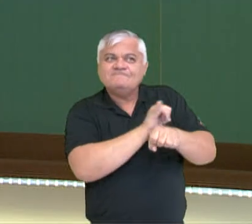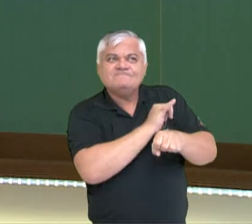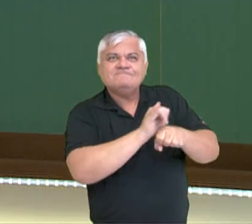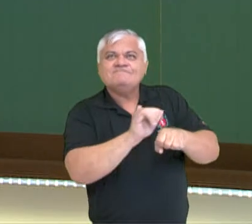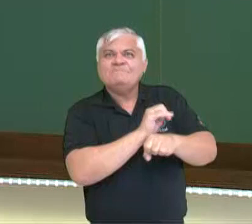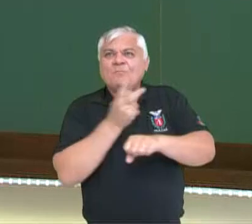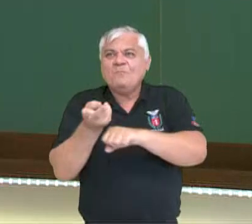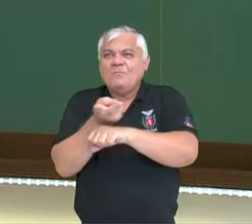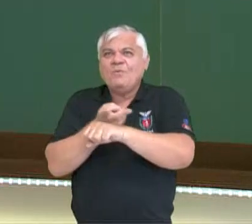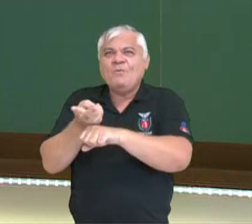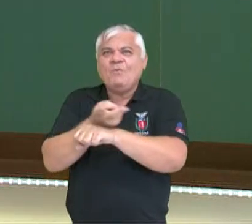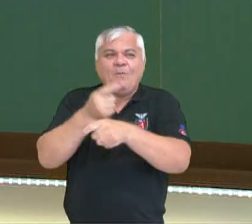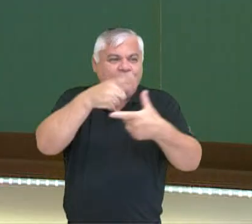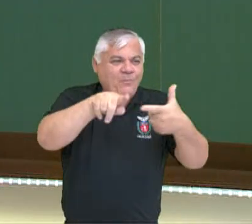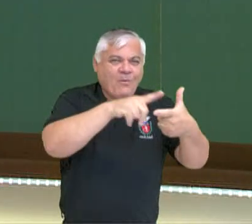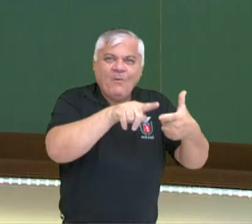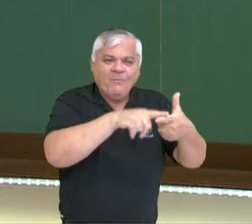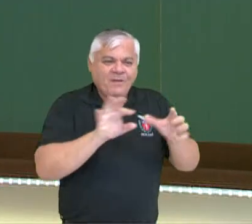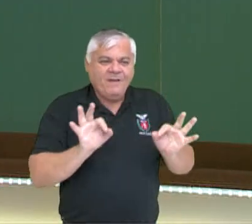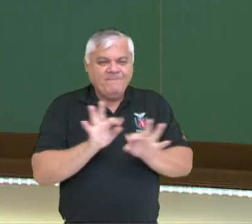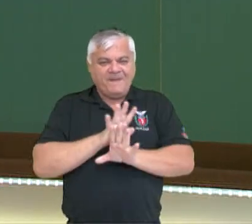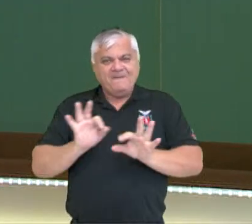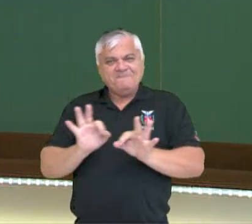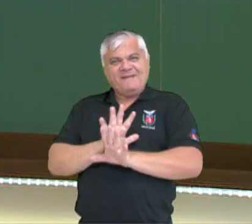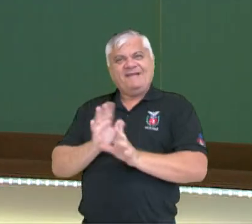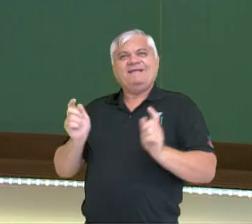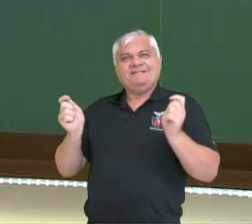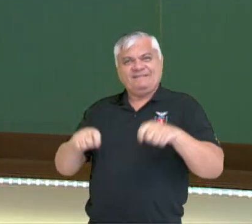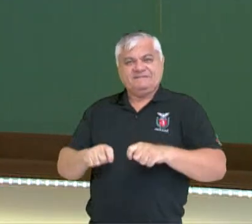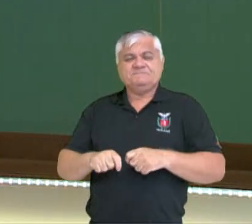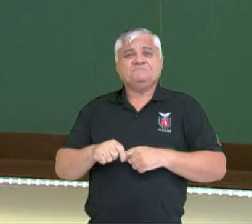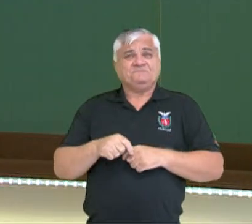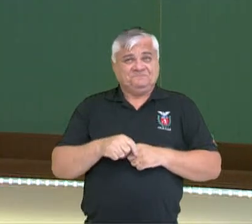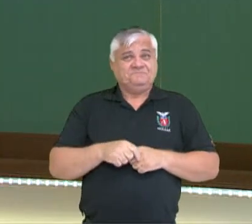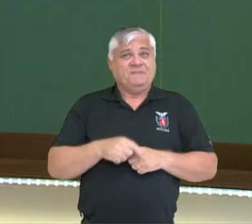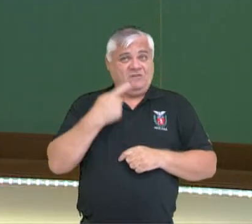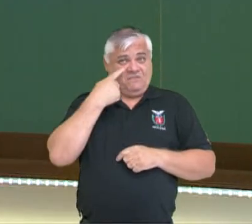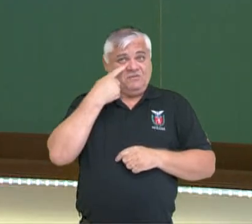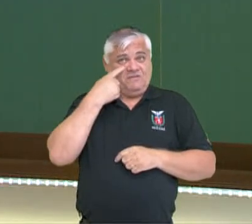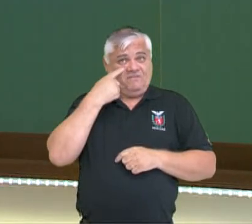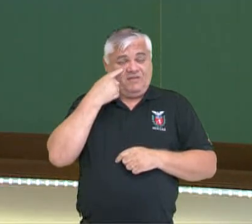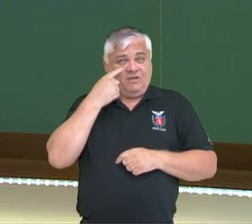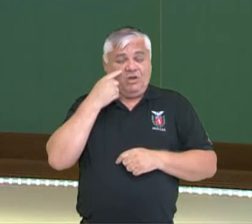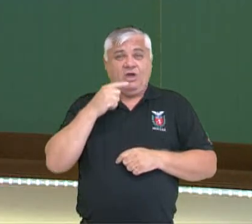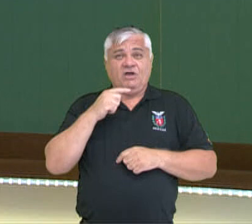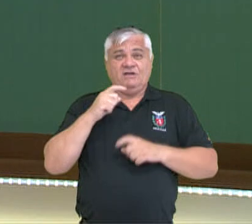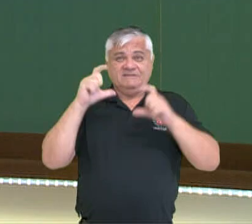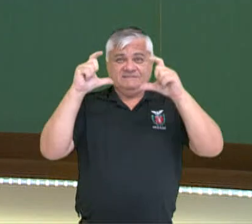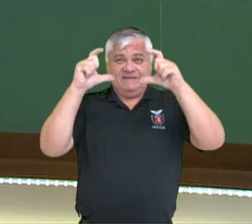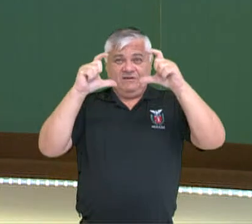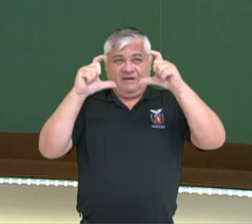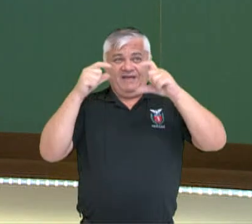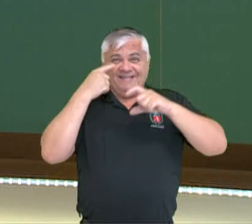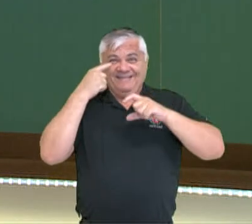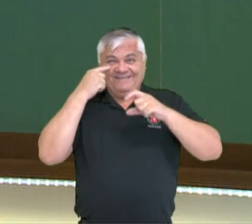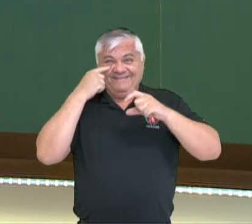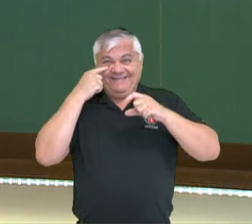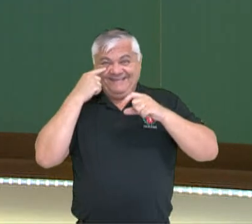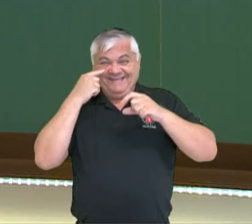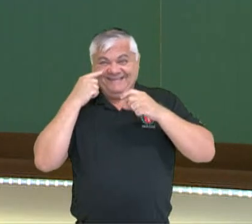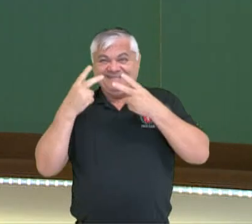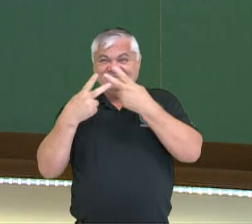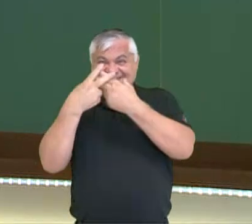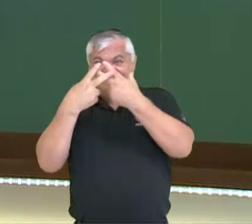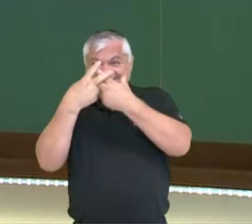buscando solucionar problemas. Se vocês apontarem a câmera do celular ali para aquele QR Code, tem justamente